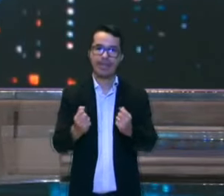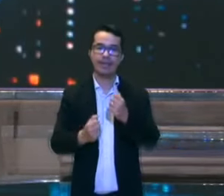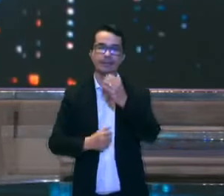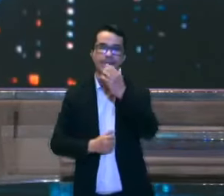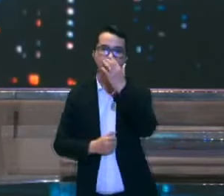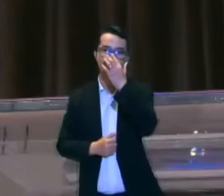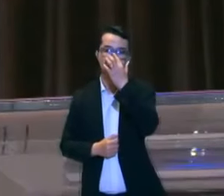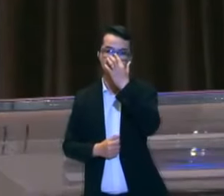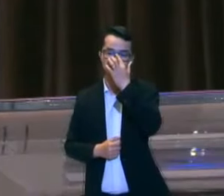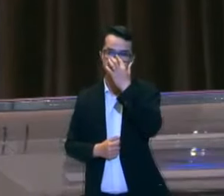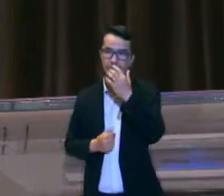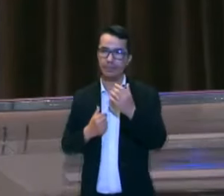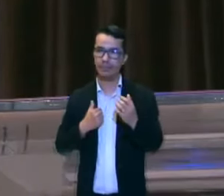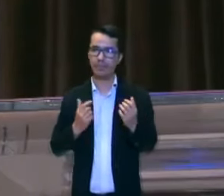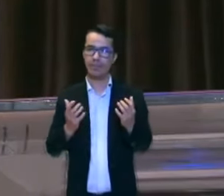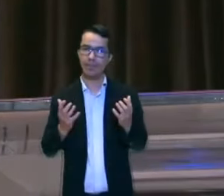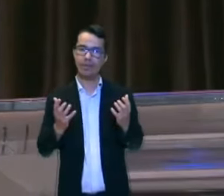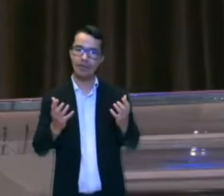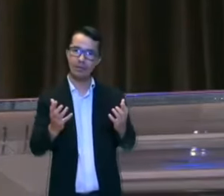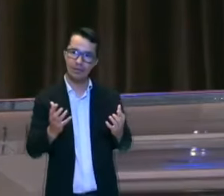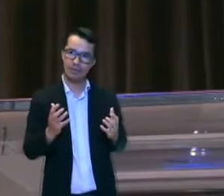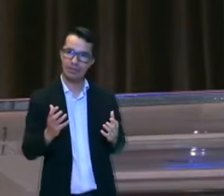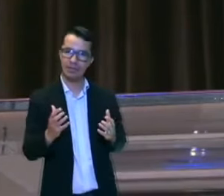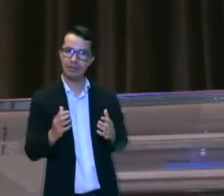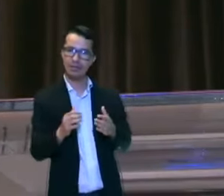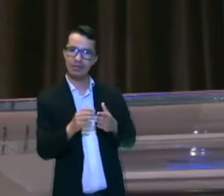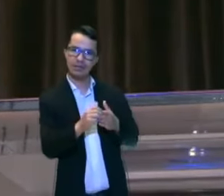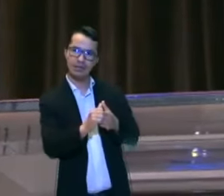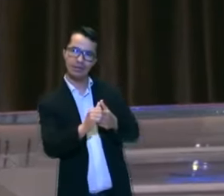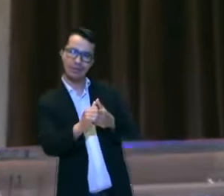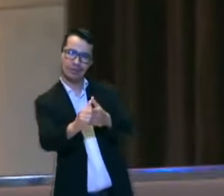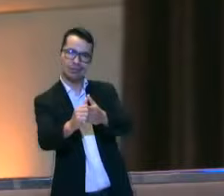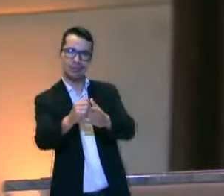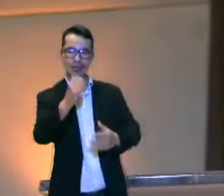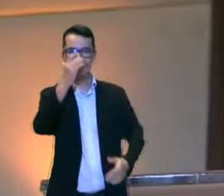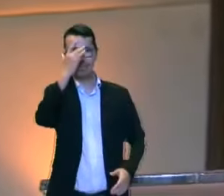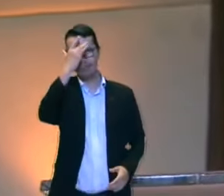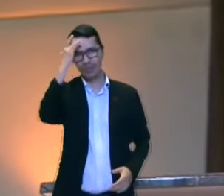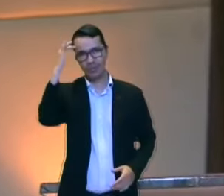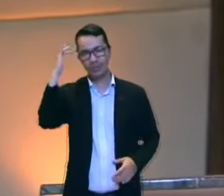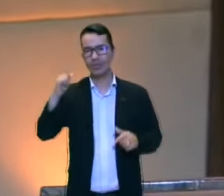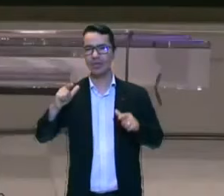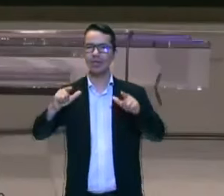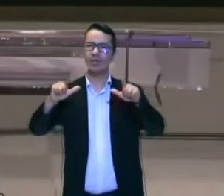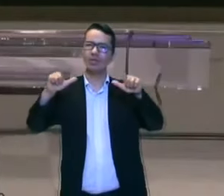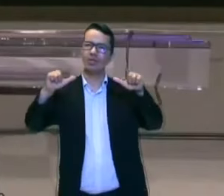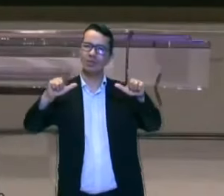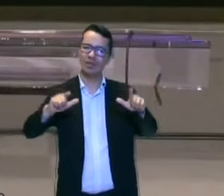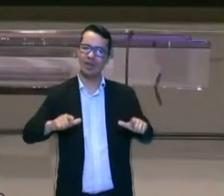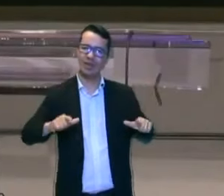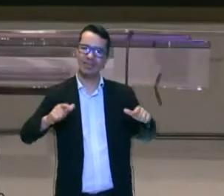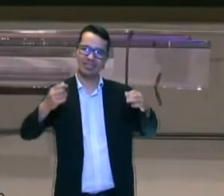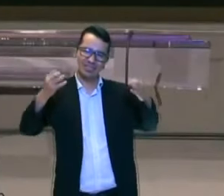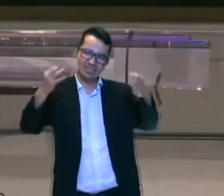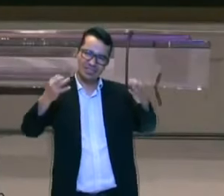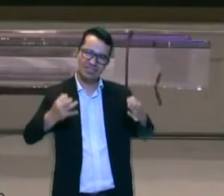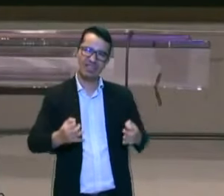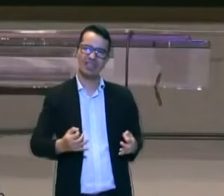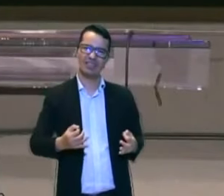quero conduzir pessoas ao lugar que Deus tem. Eu não sei, eu creio que pessoas aqui foram separadas.